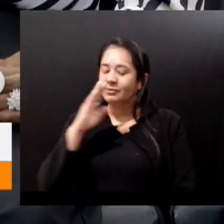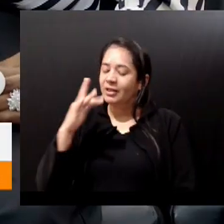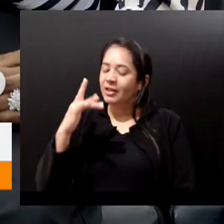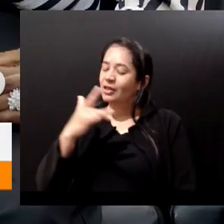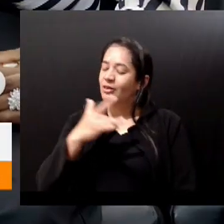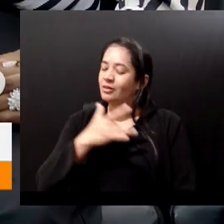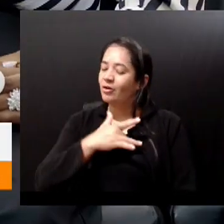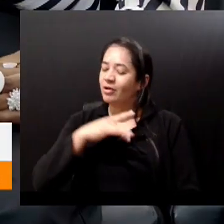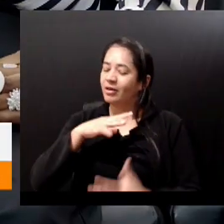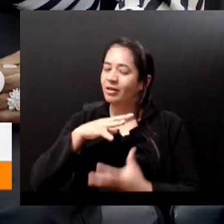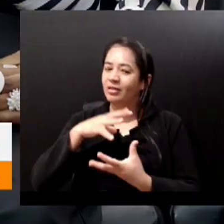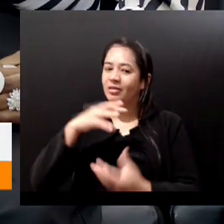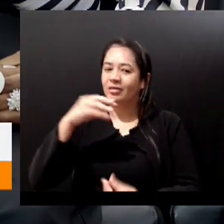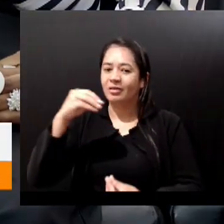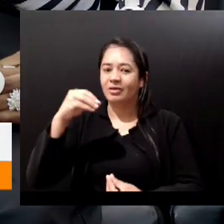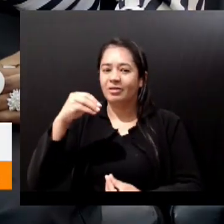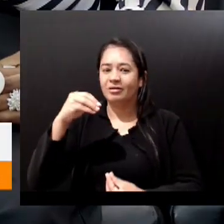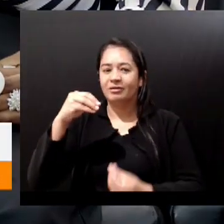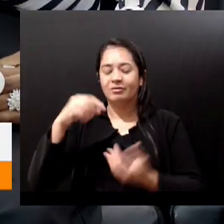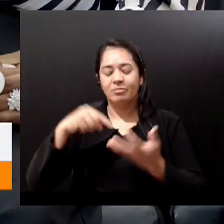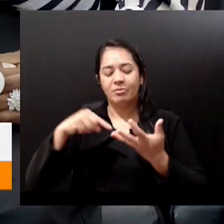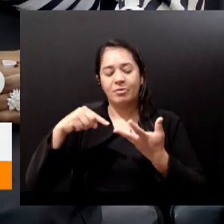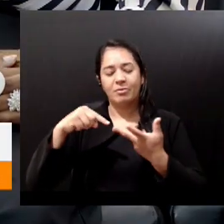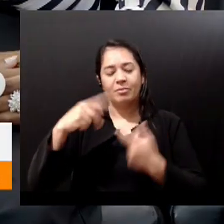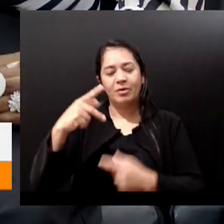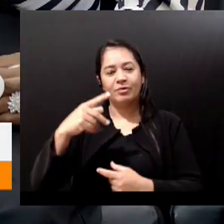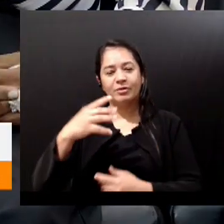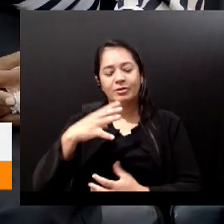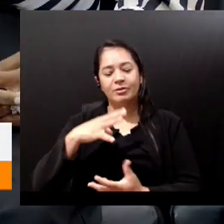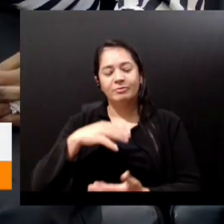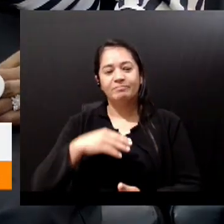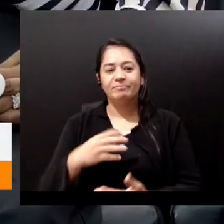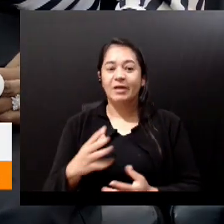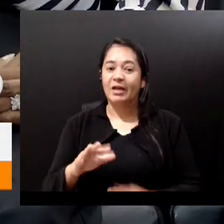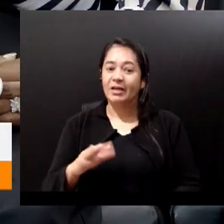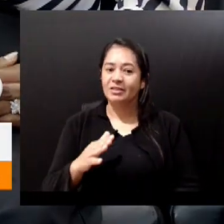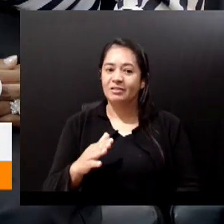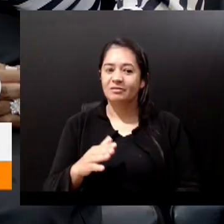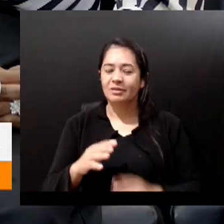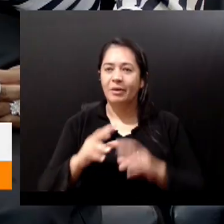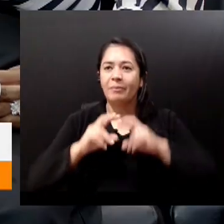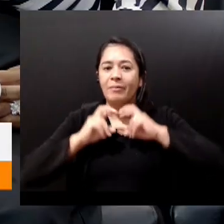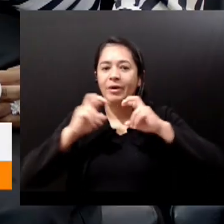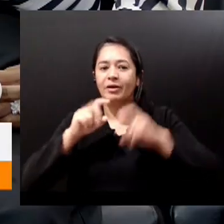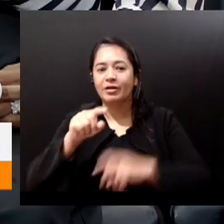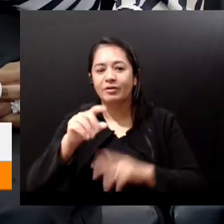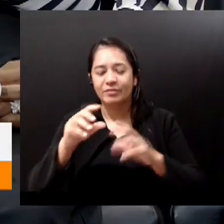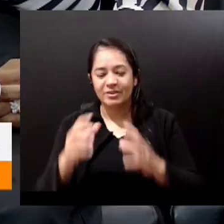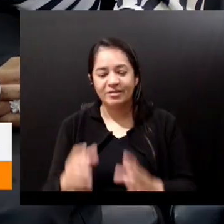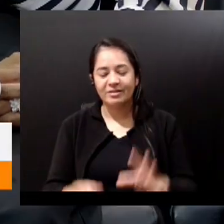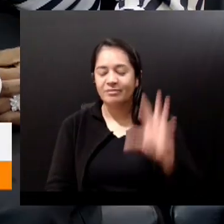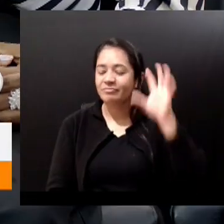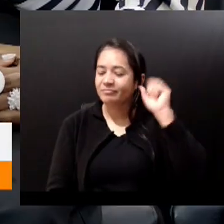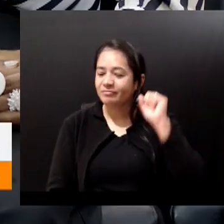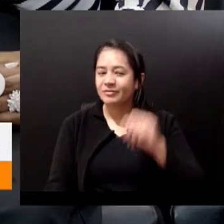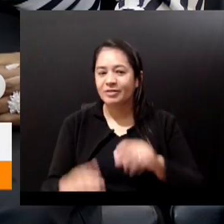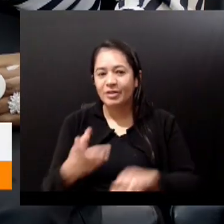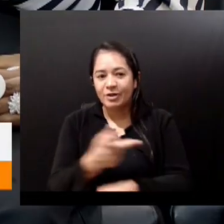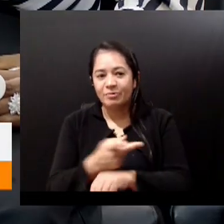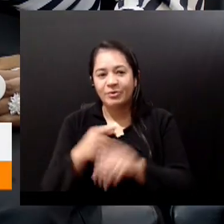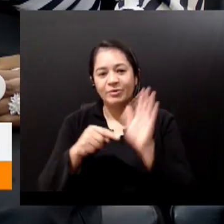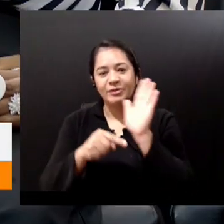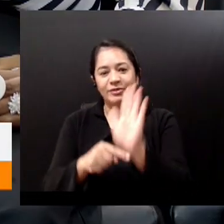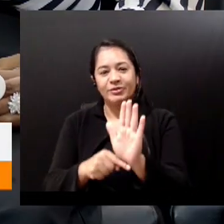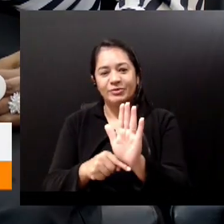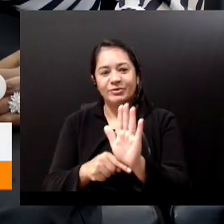questões, suas faltas, o seu vazio. Essa aí, muitas vezes, que está gritando para que você ouça, para que você busque ajuda. Essa é a minha dica.